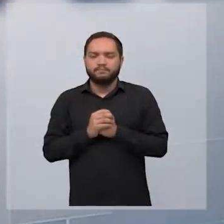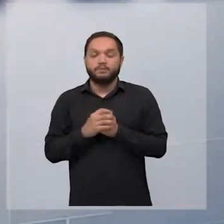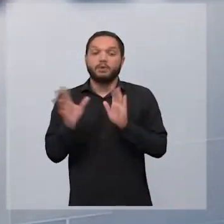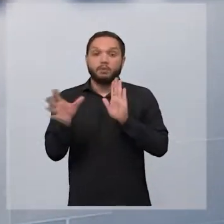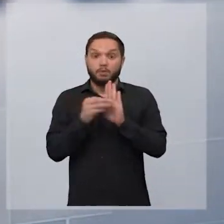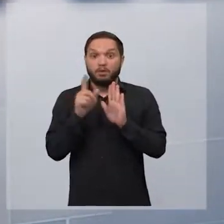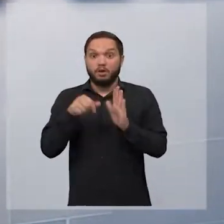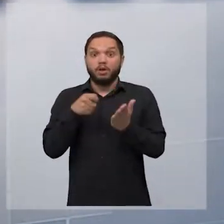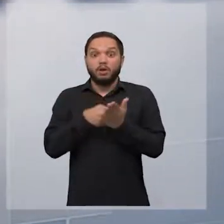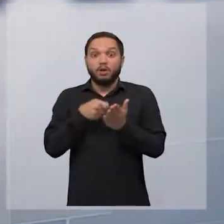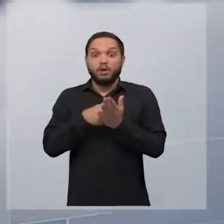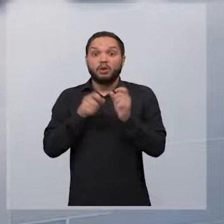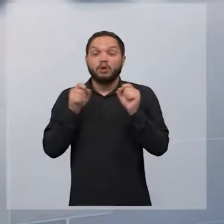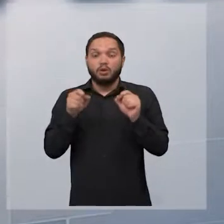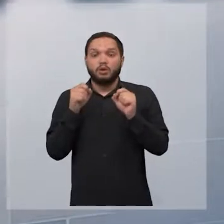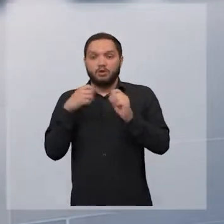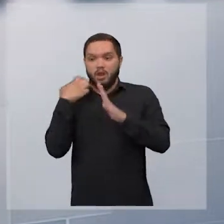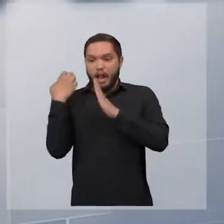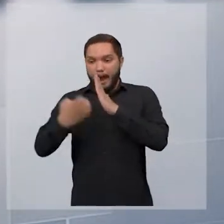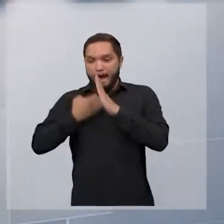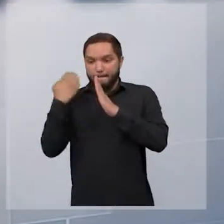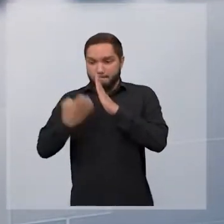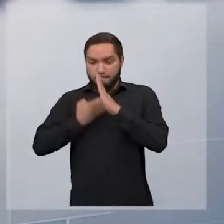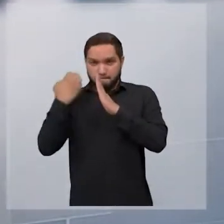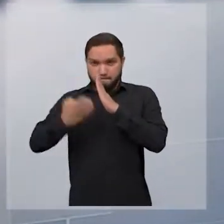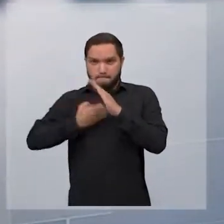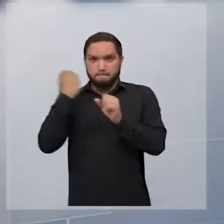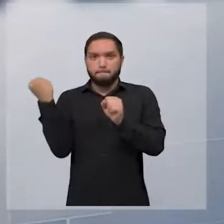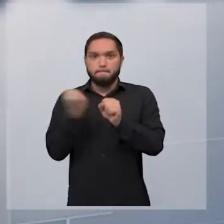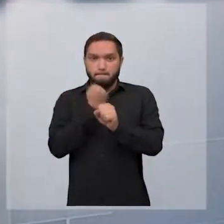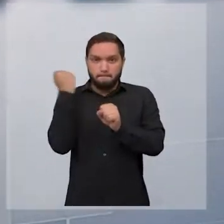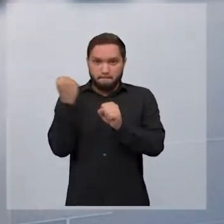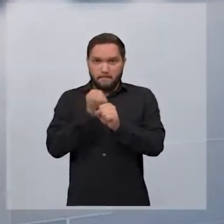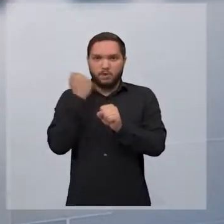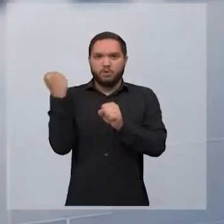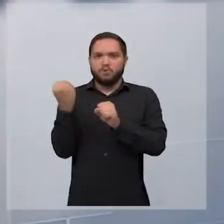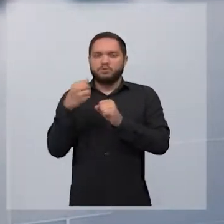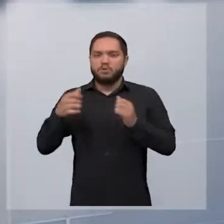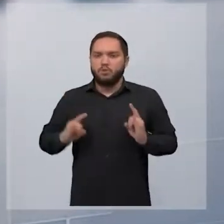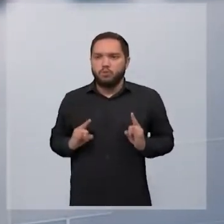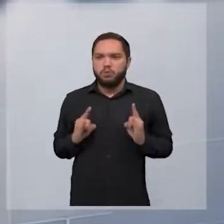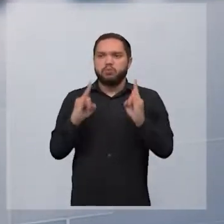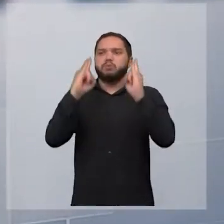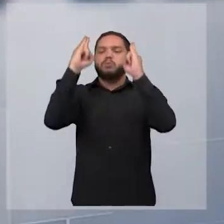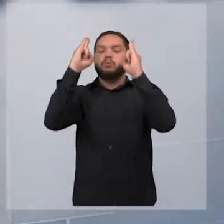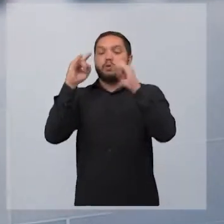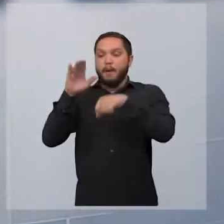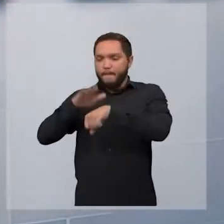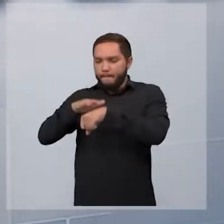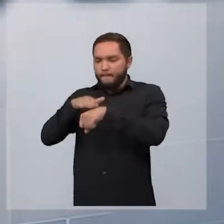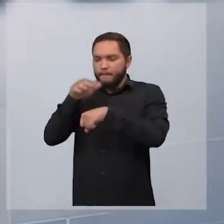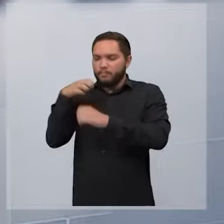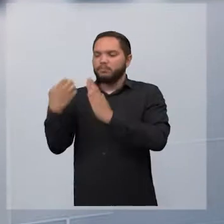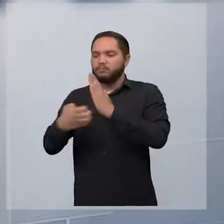que em construções que esse risco exista, o construtor precisa